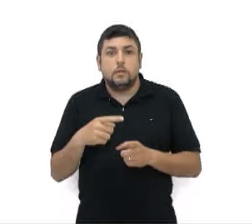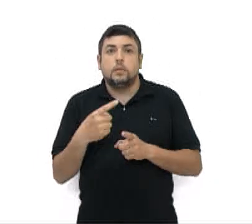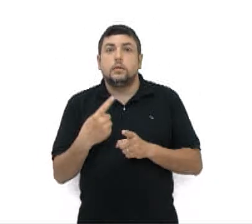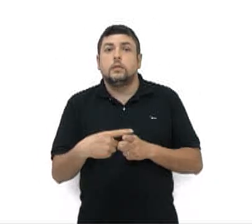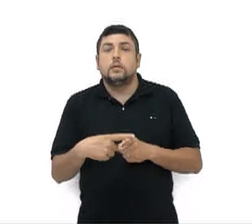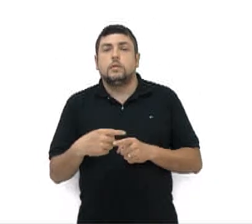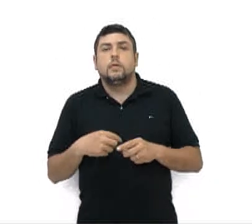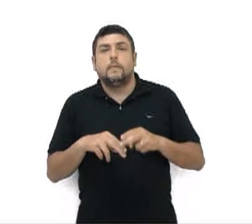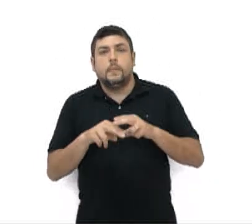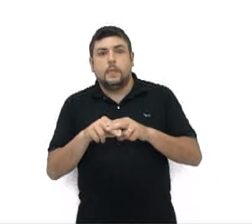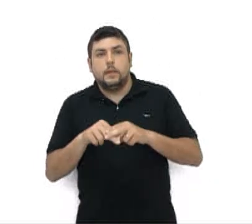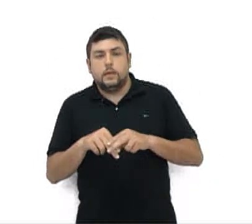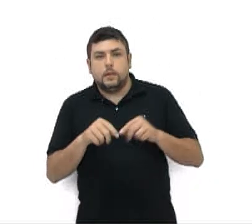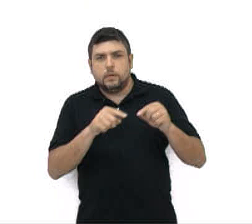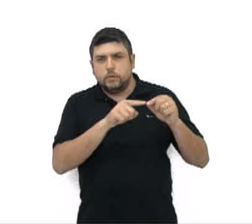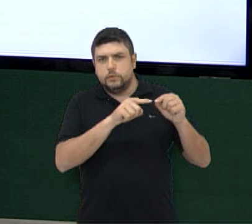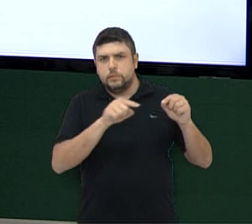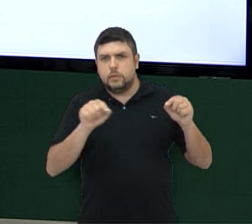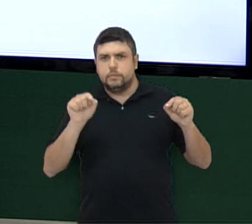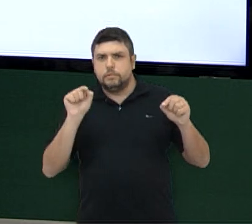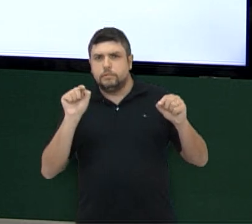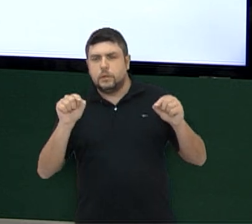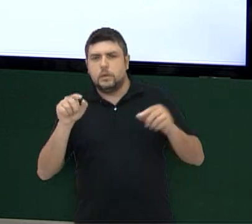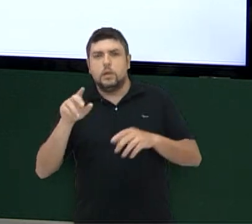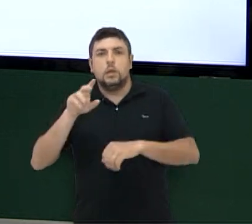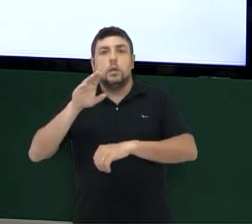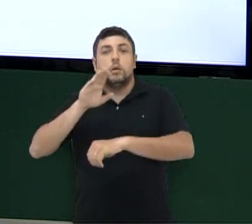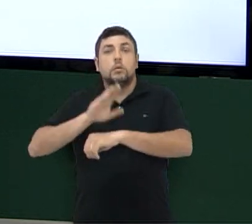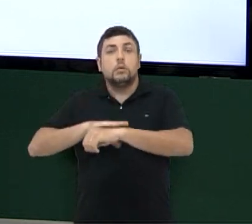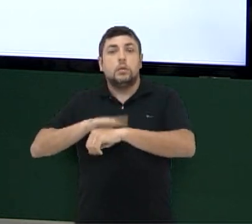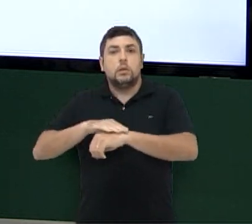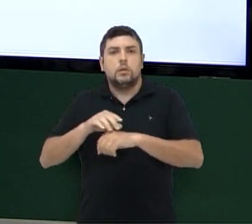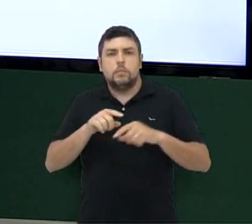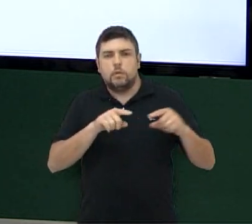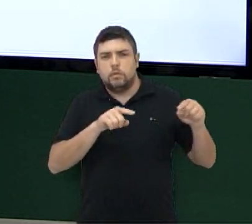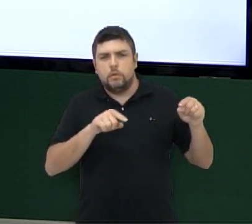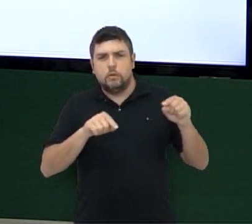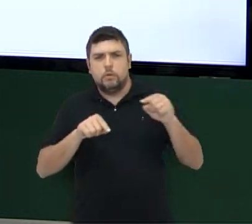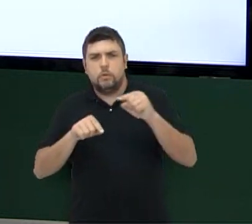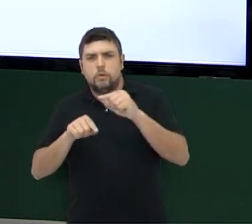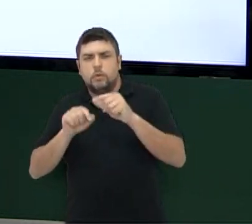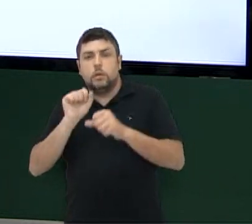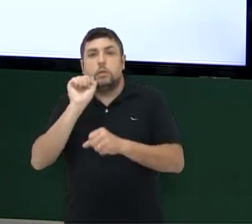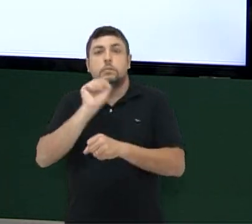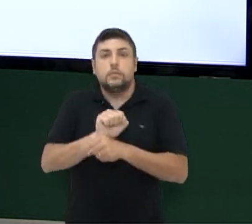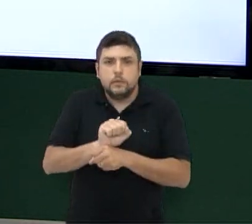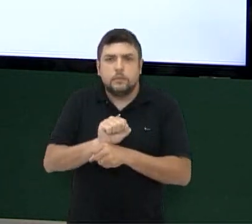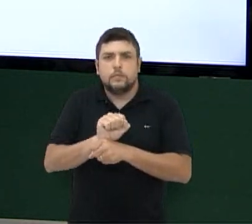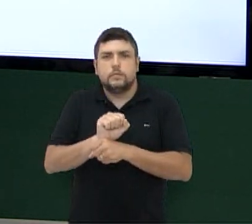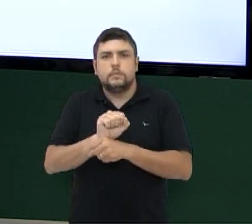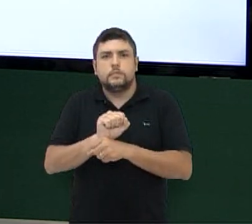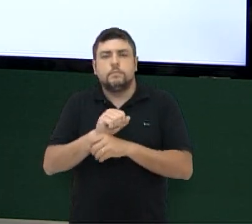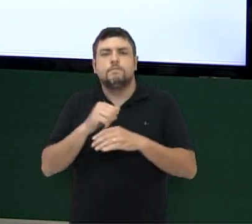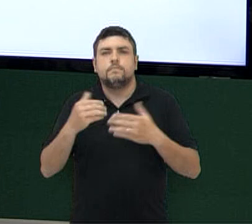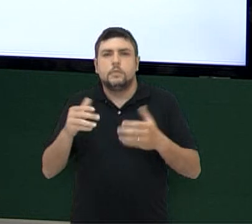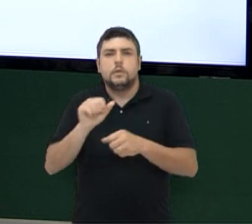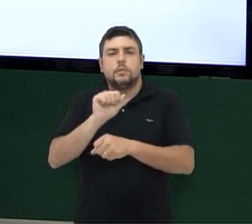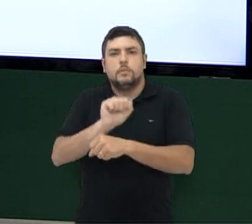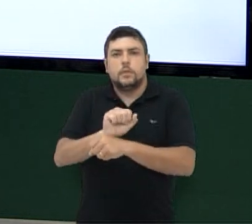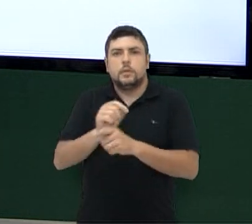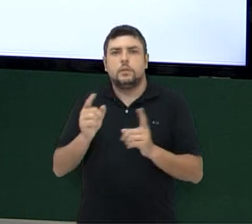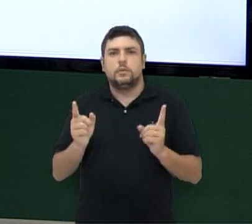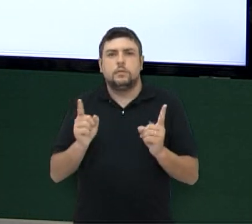Por causa que nesse tempo aqui, gente, o objeto ele para, né? Ele acaba parando e fazendo a inversão